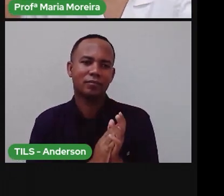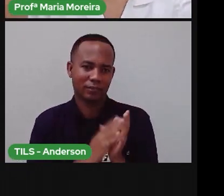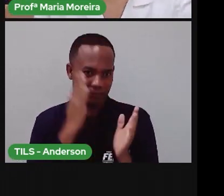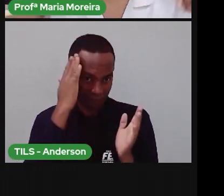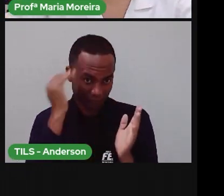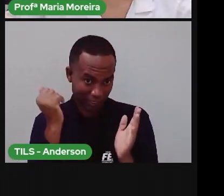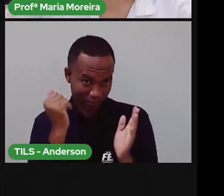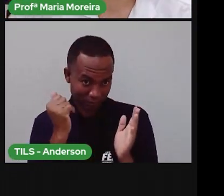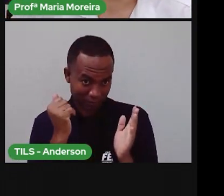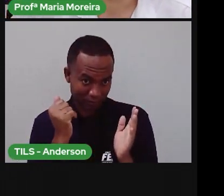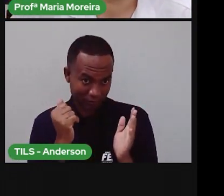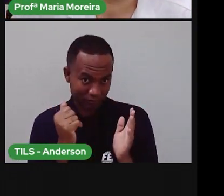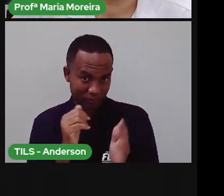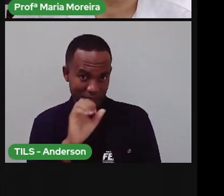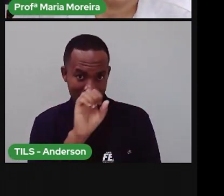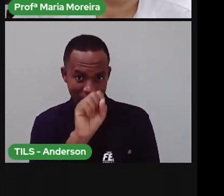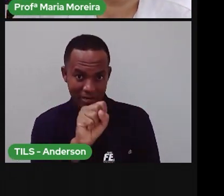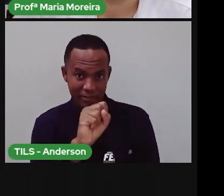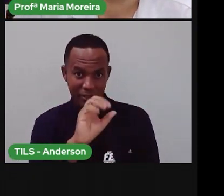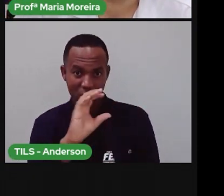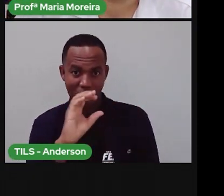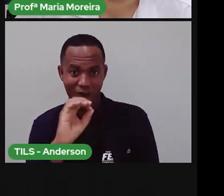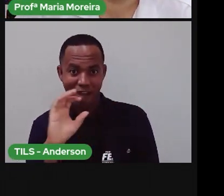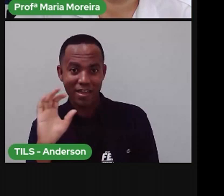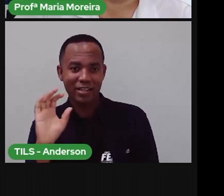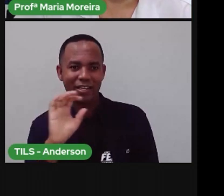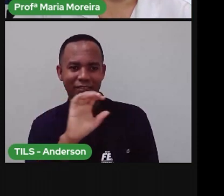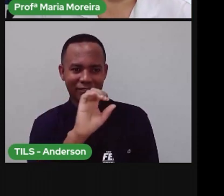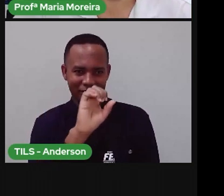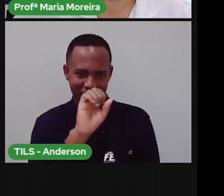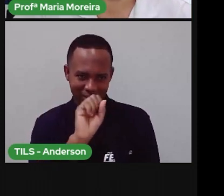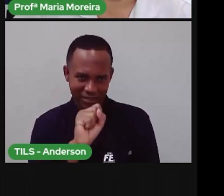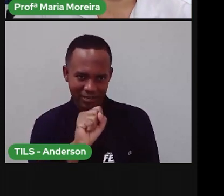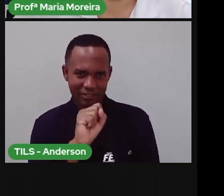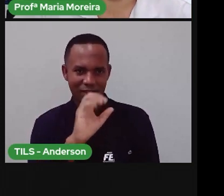ó, atividade para vocês. Pesquisar o que é que significa